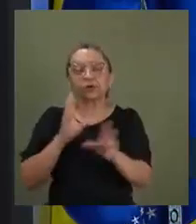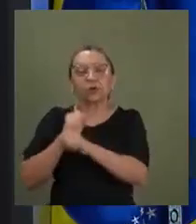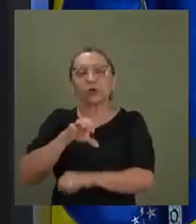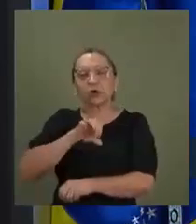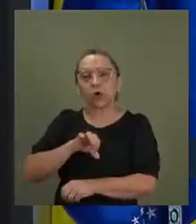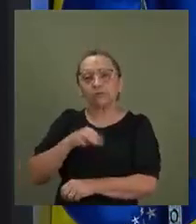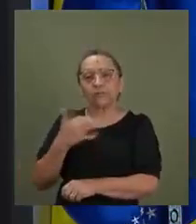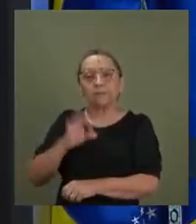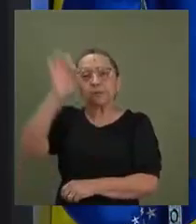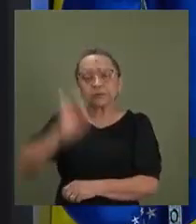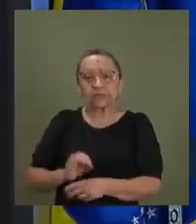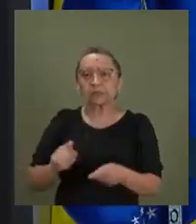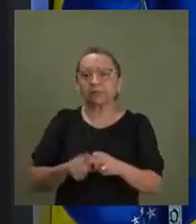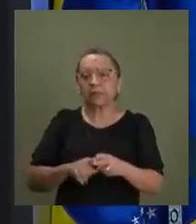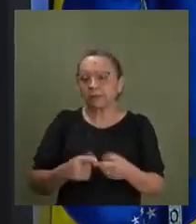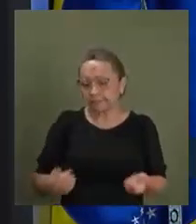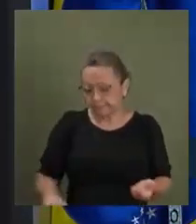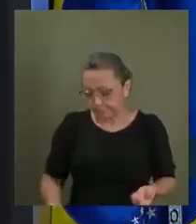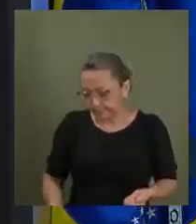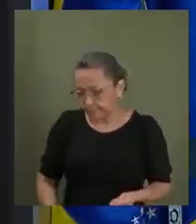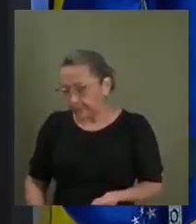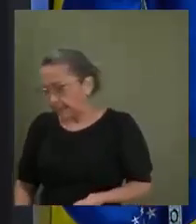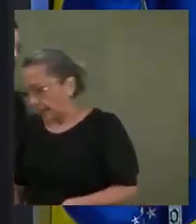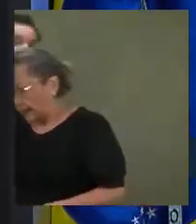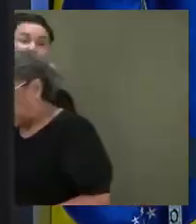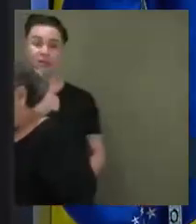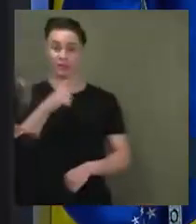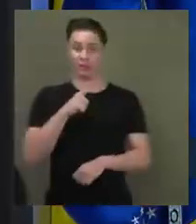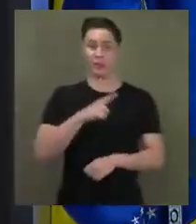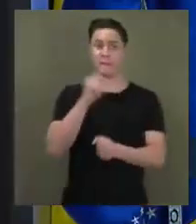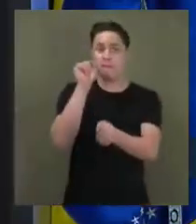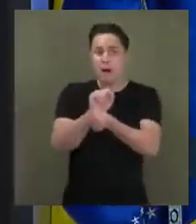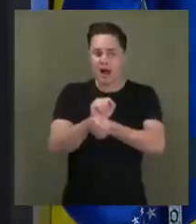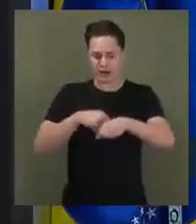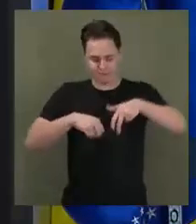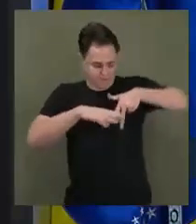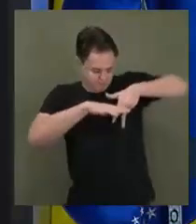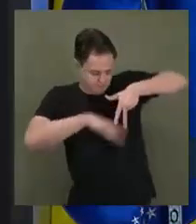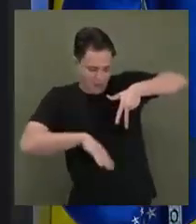de parestesia, hipoestesia ganglionar, além de risco de miocardite também.